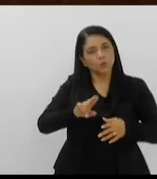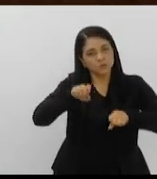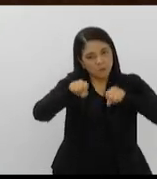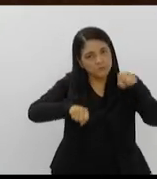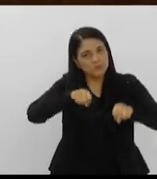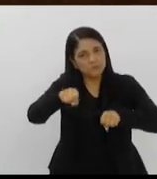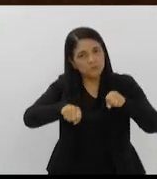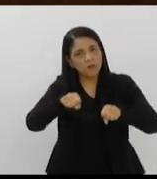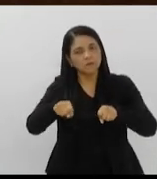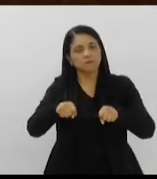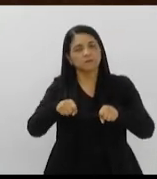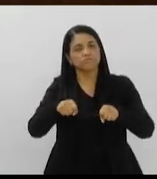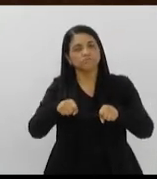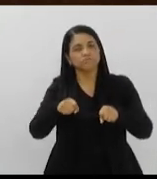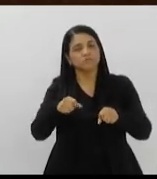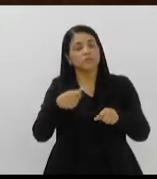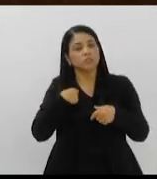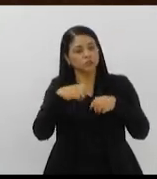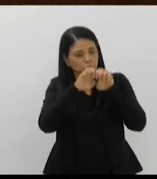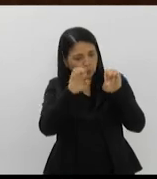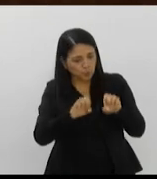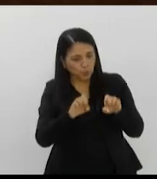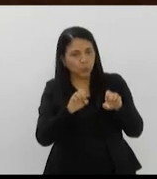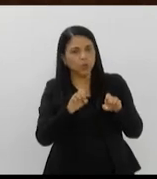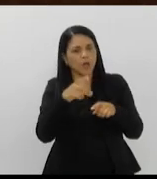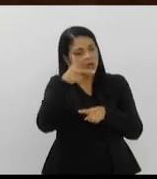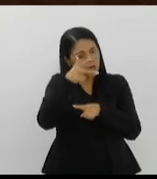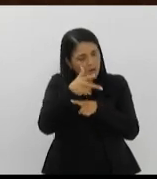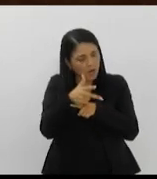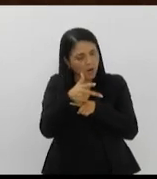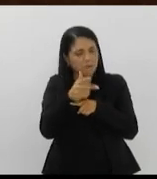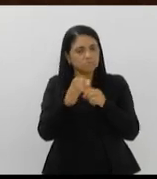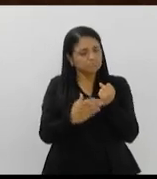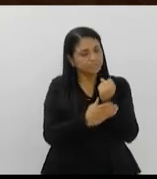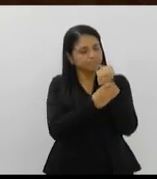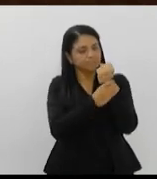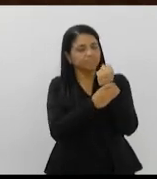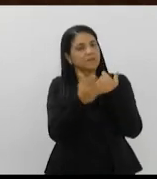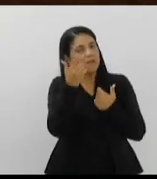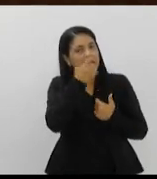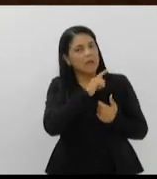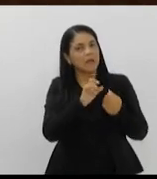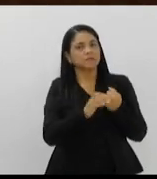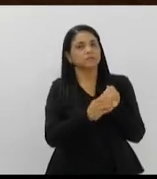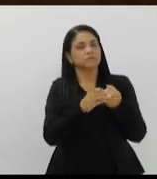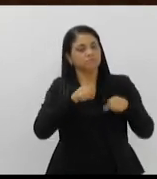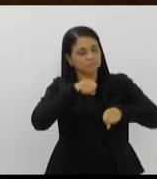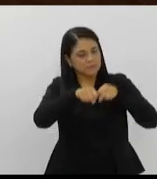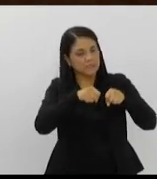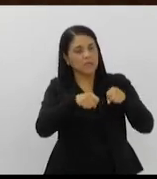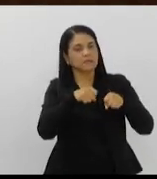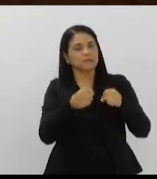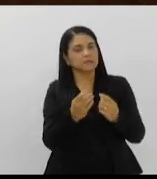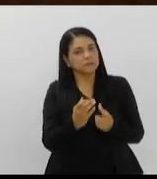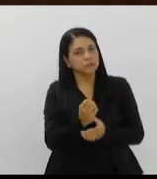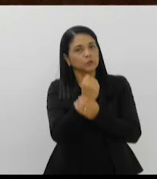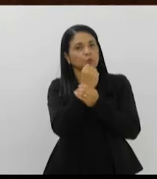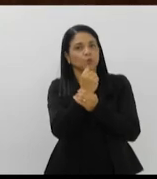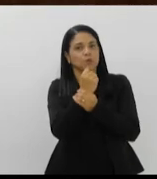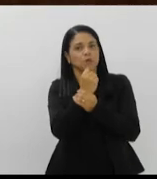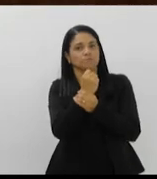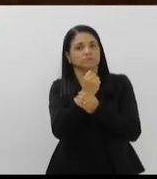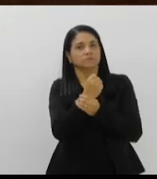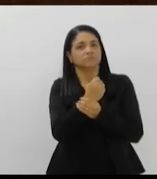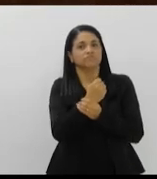esses lugares. É só colocar a estrutura, uma câmerazinha de segurança já garante que as bicicletas vão ficar mais seguras. Mesmo que não